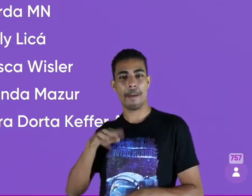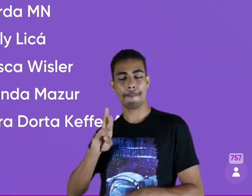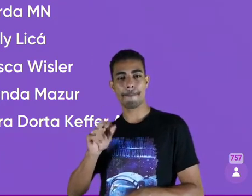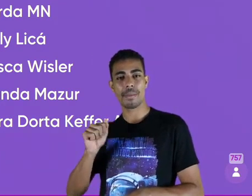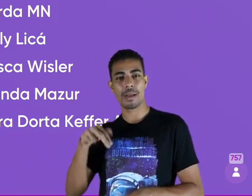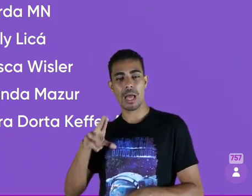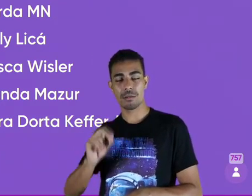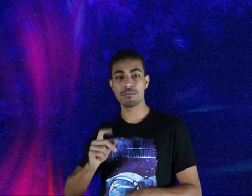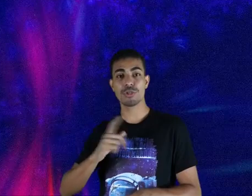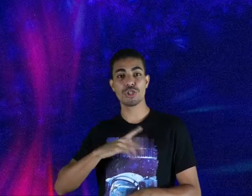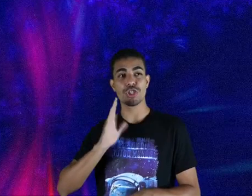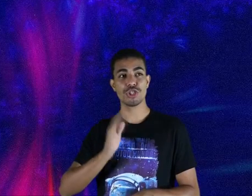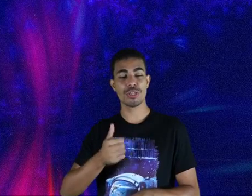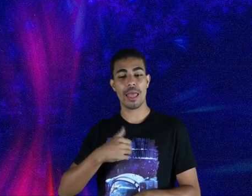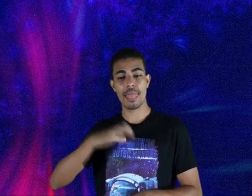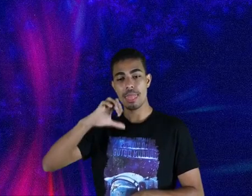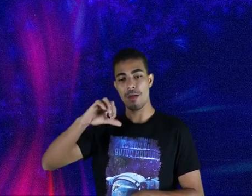aí com